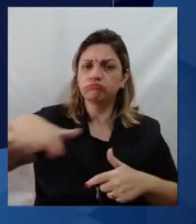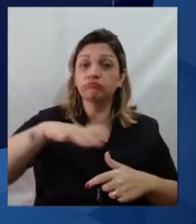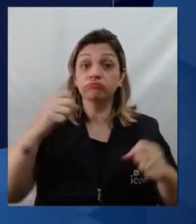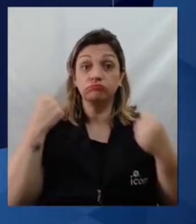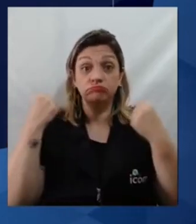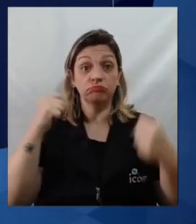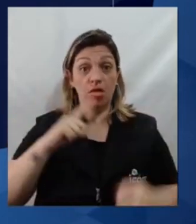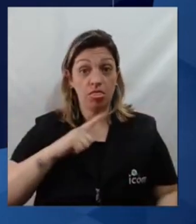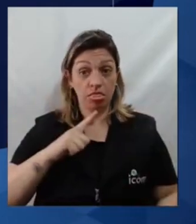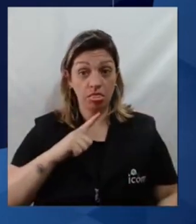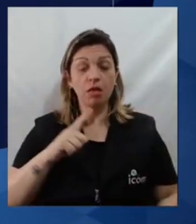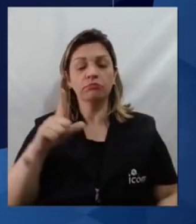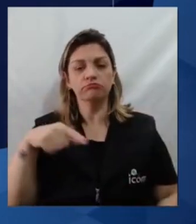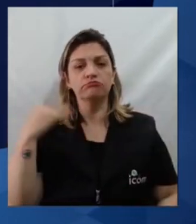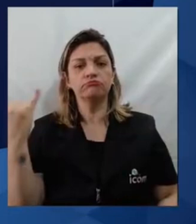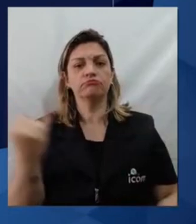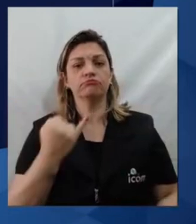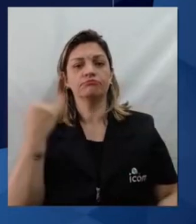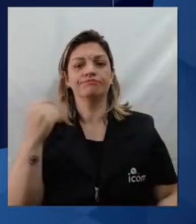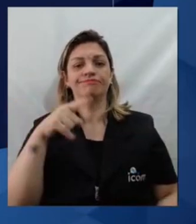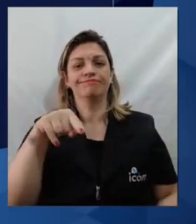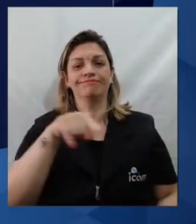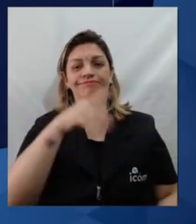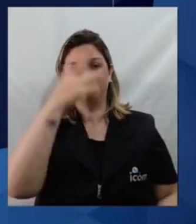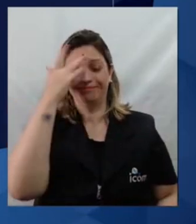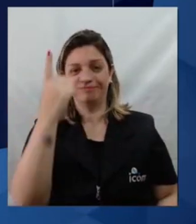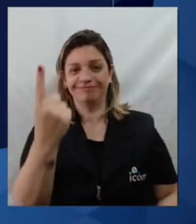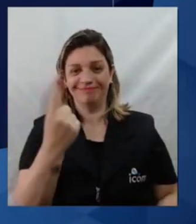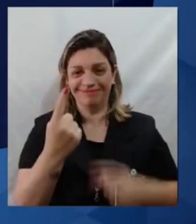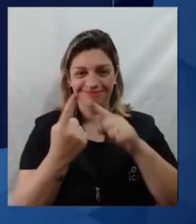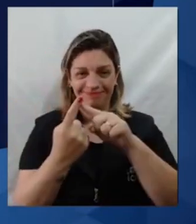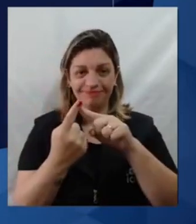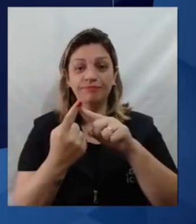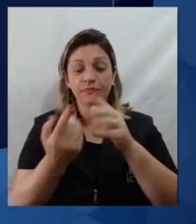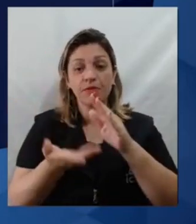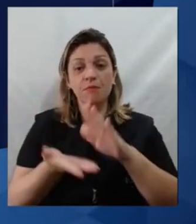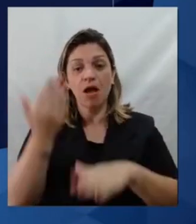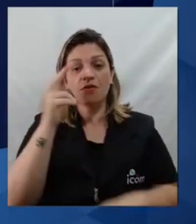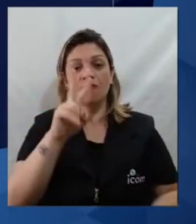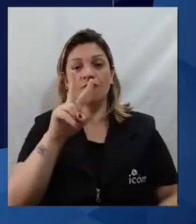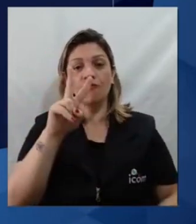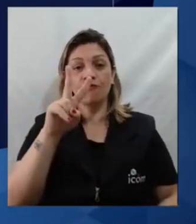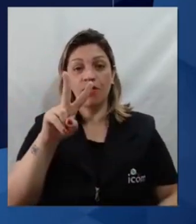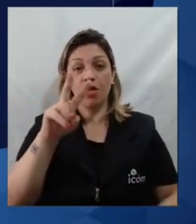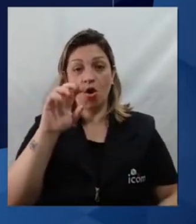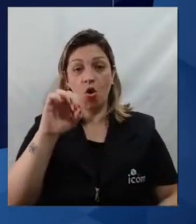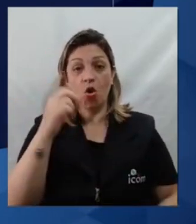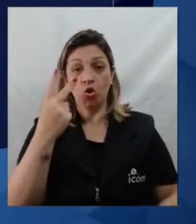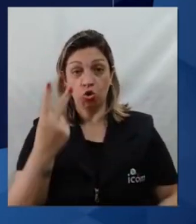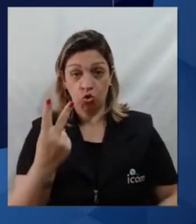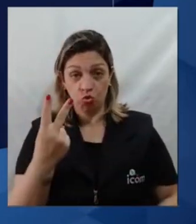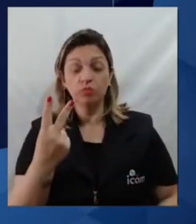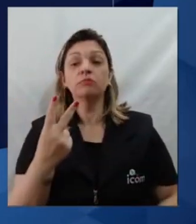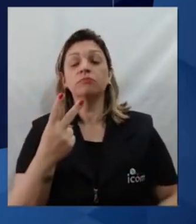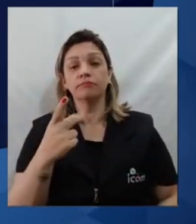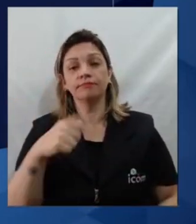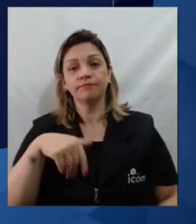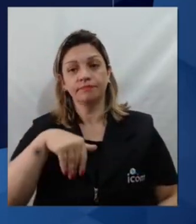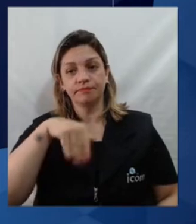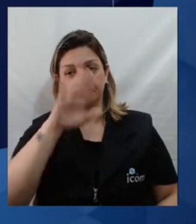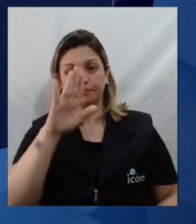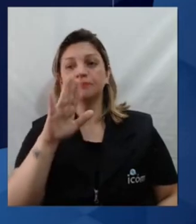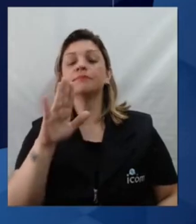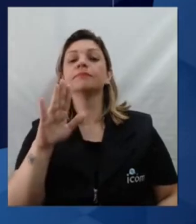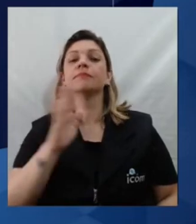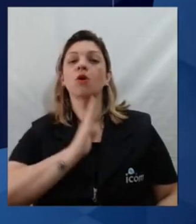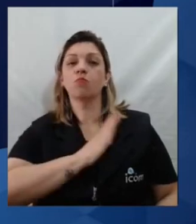suma importância para esses pacientes, pois aumenta o VO2 máximo desses pacientes. Eu aumento o débito cardíaco vezes diferença